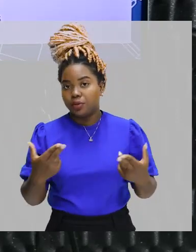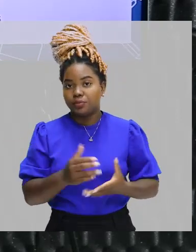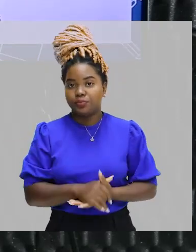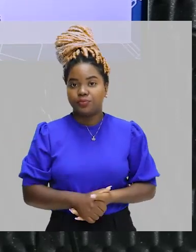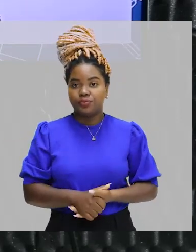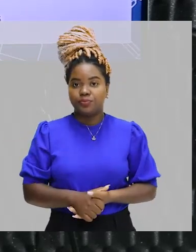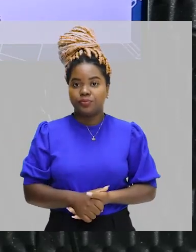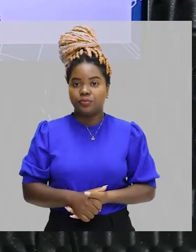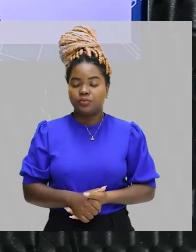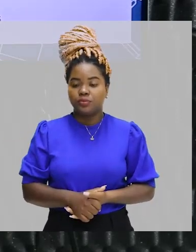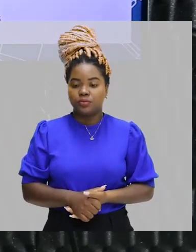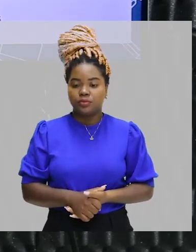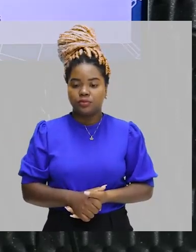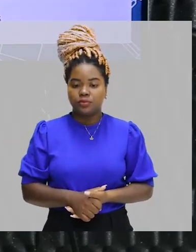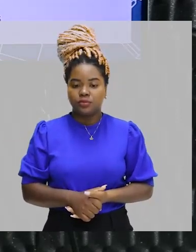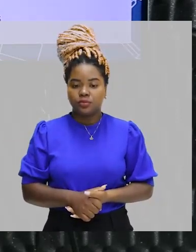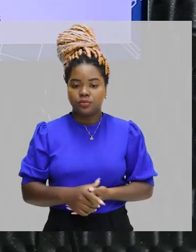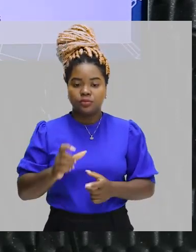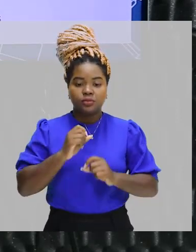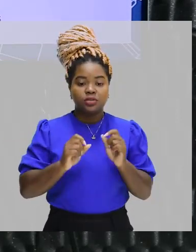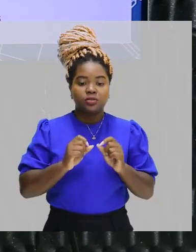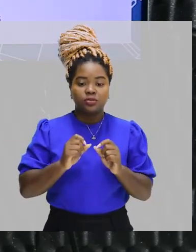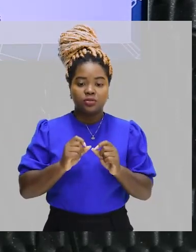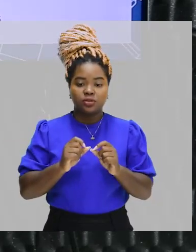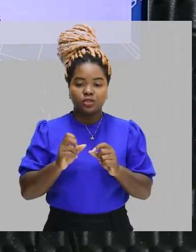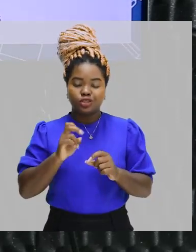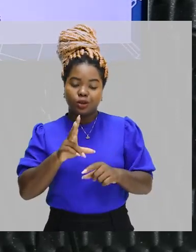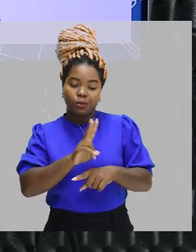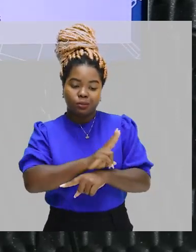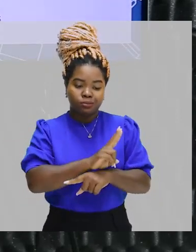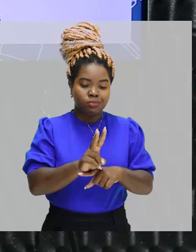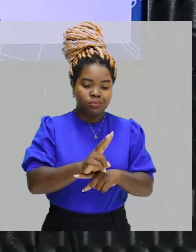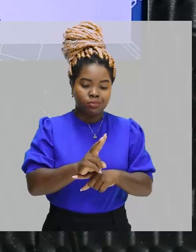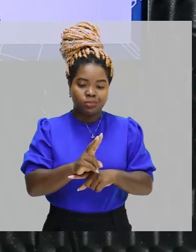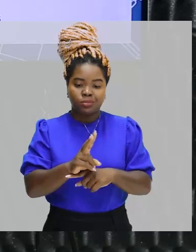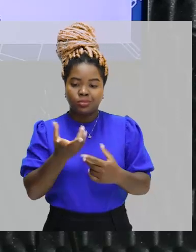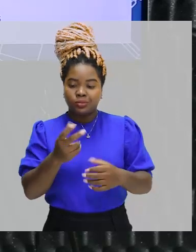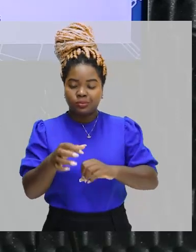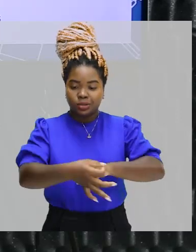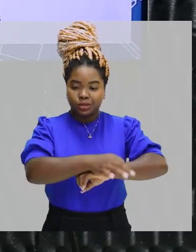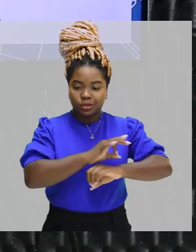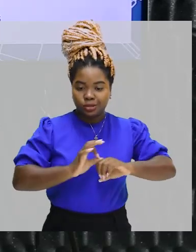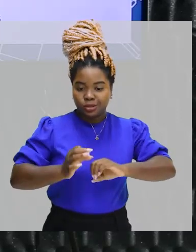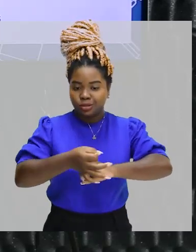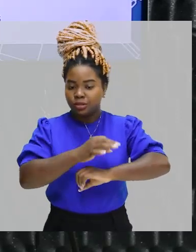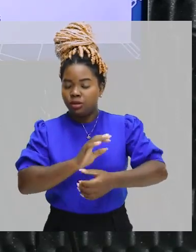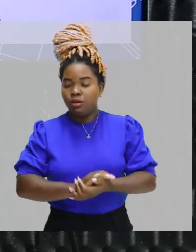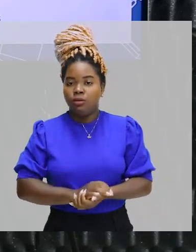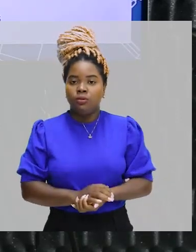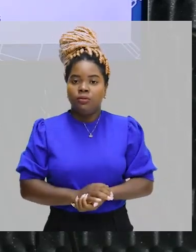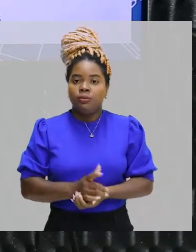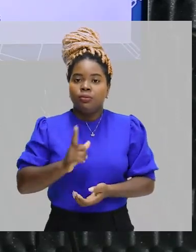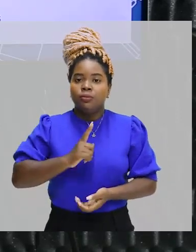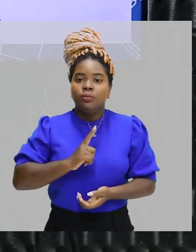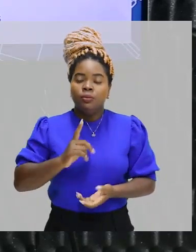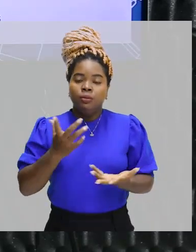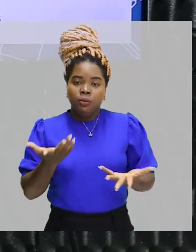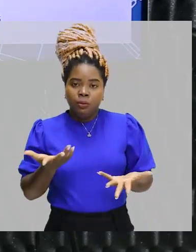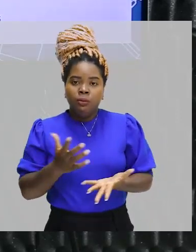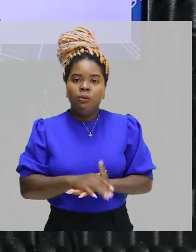em que ele serve ali apenas para acelerar partículas, acelerar elétrons. E ali tu ter um